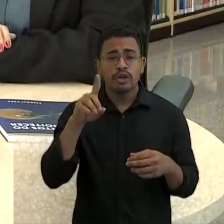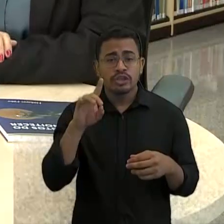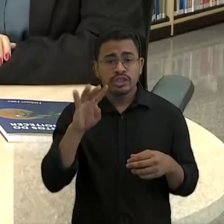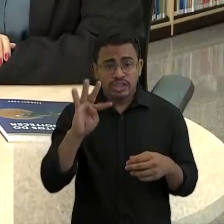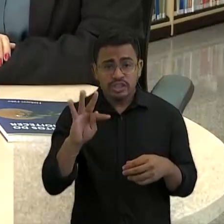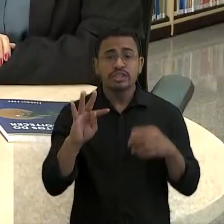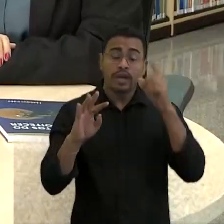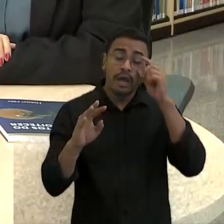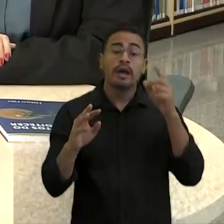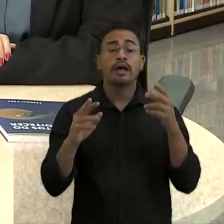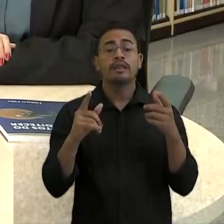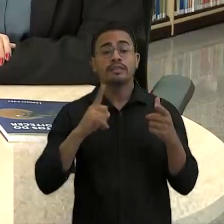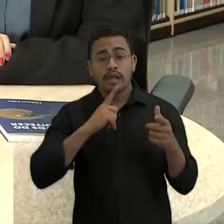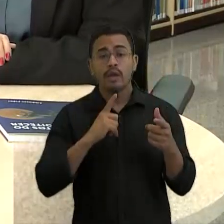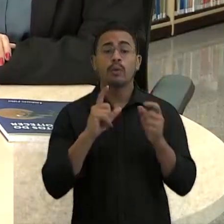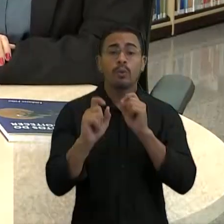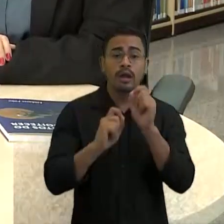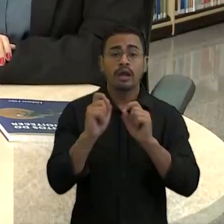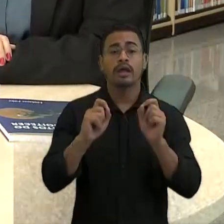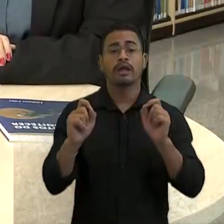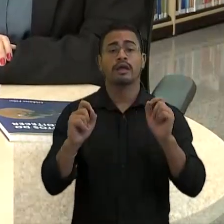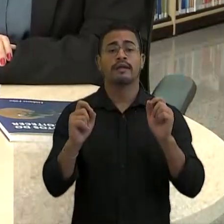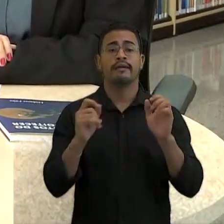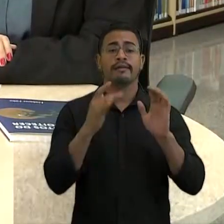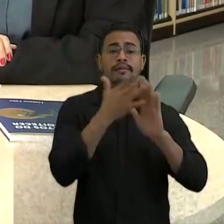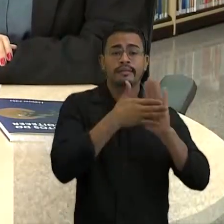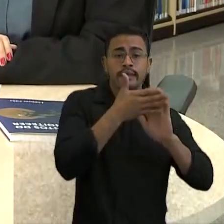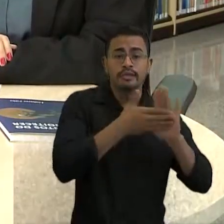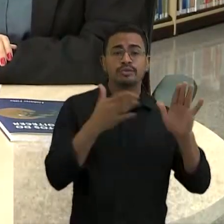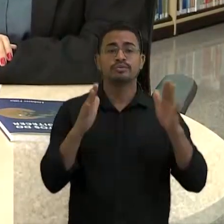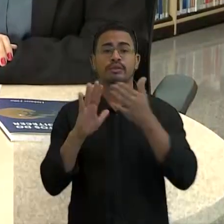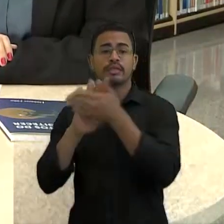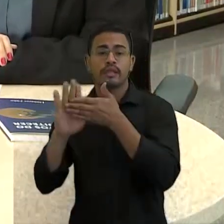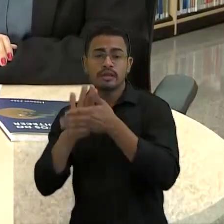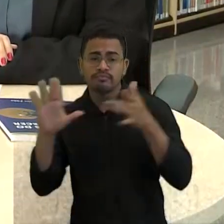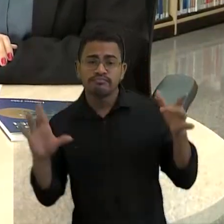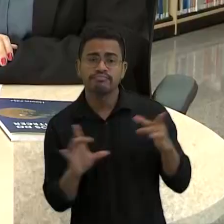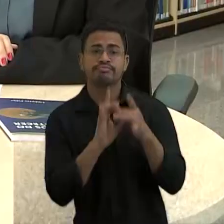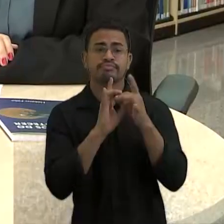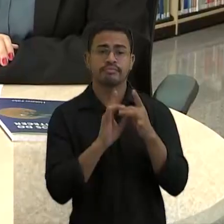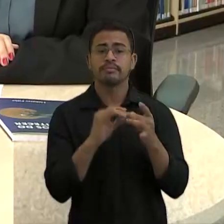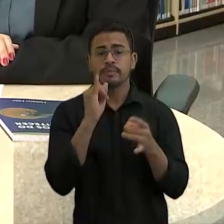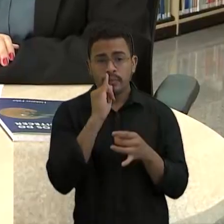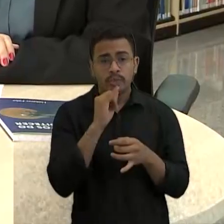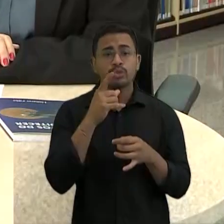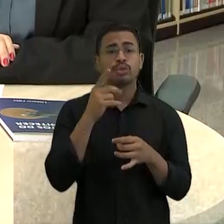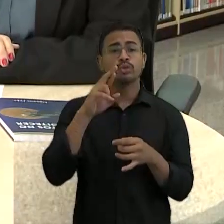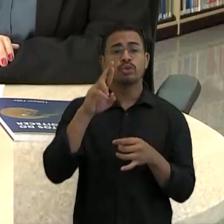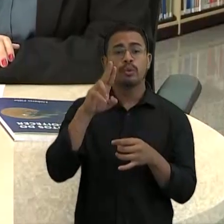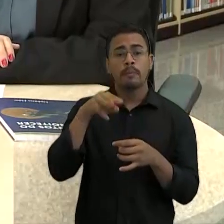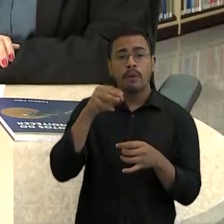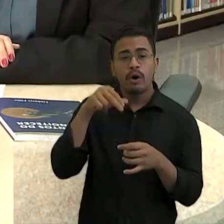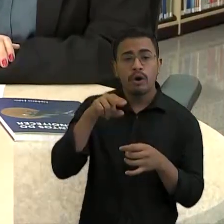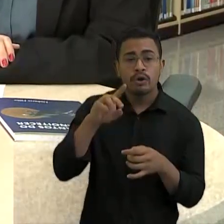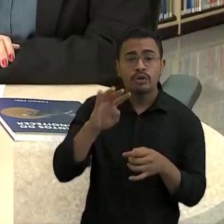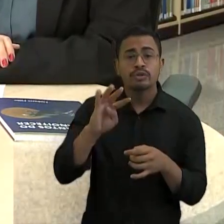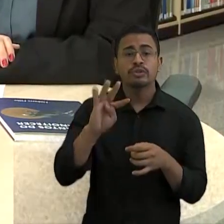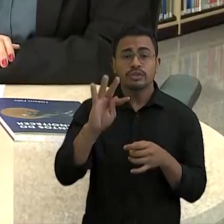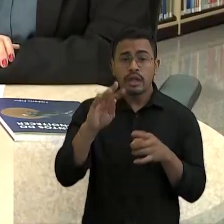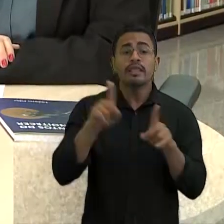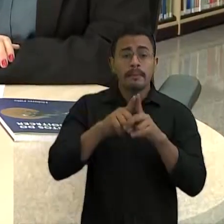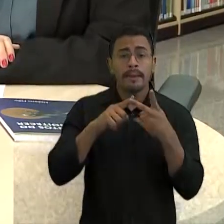estabelece uma intertextualidade entre Drummond e Pessoa,